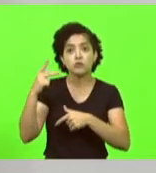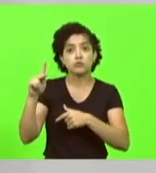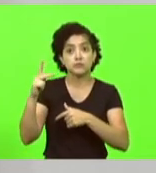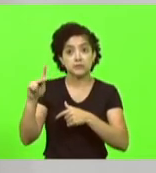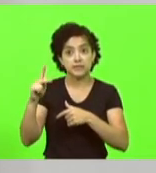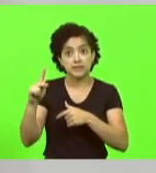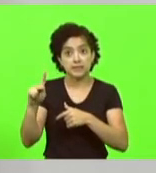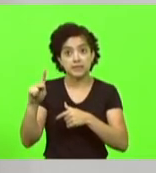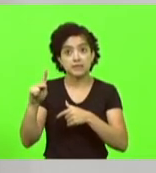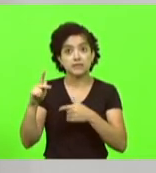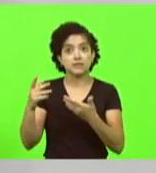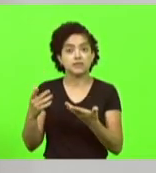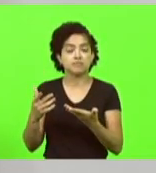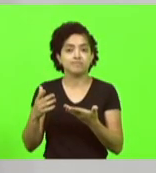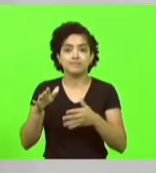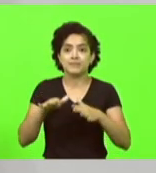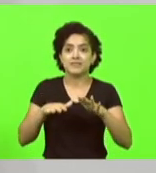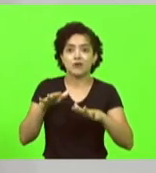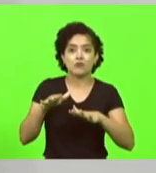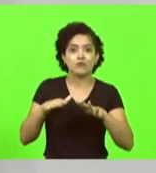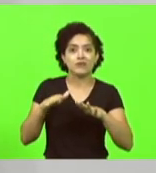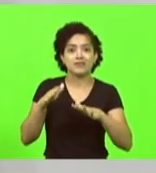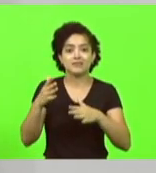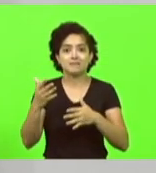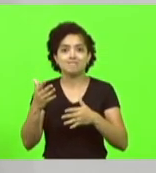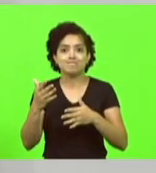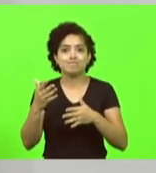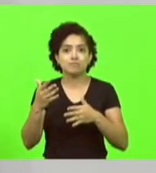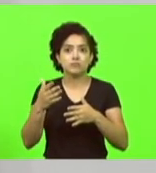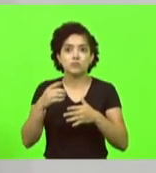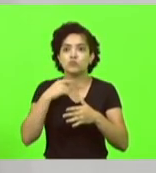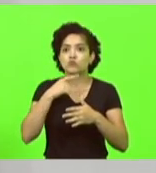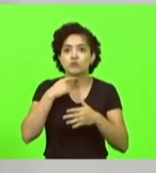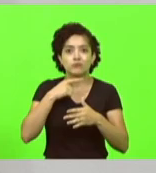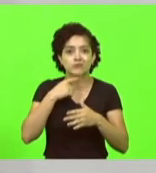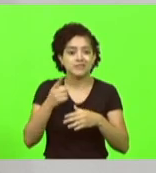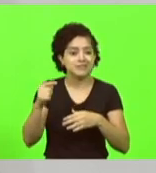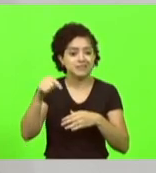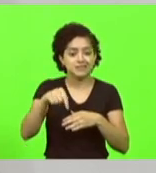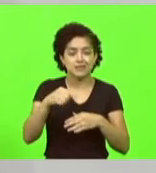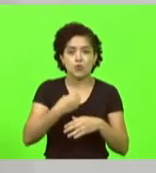talvez eu não tivesse tido o sucesso político que tenho.